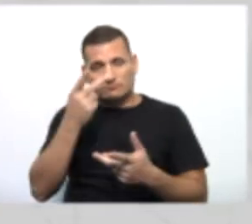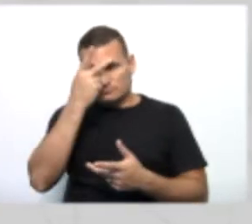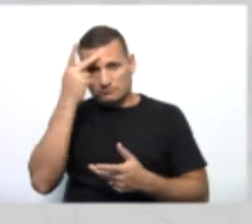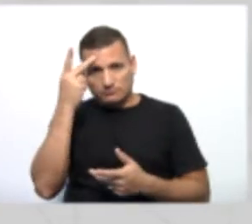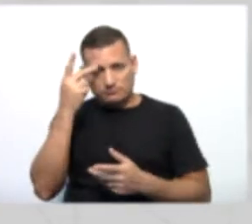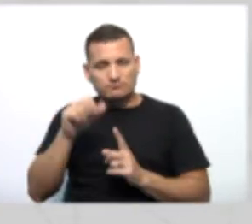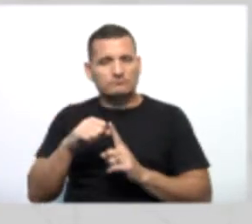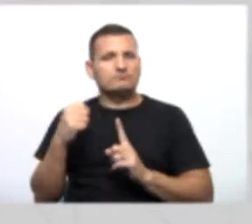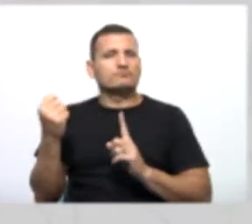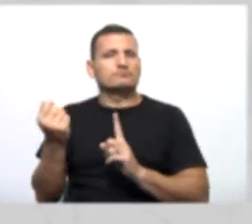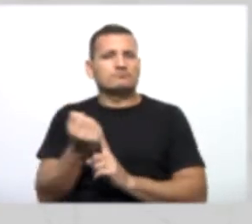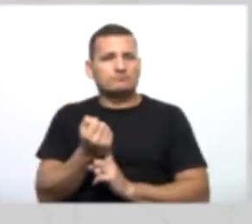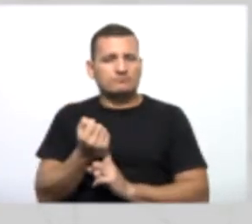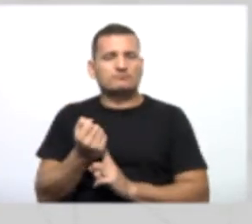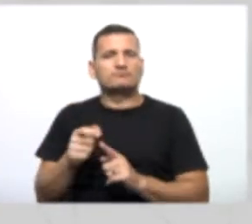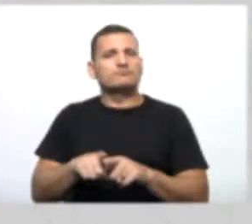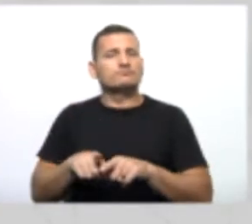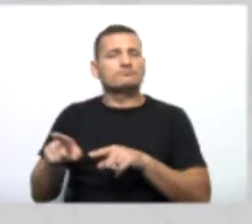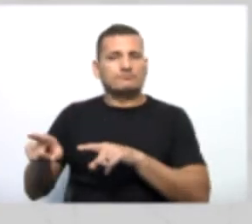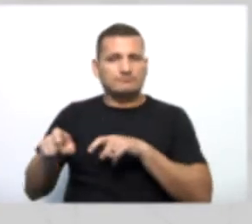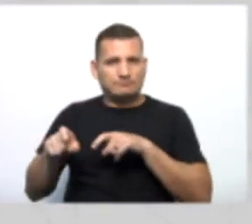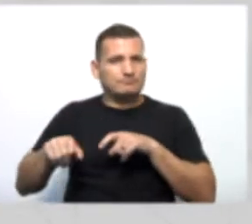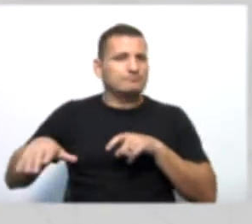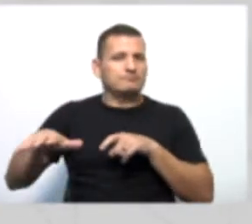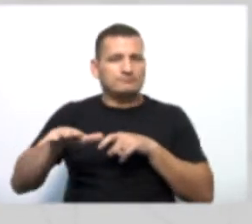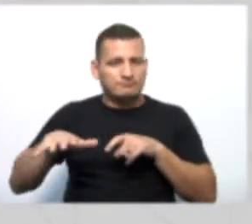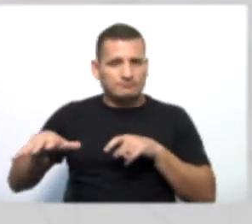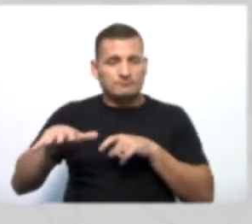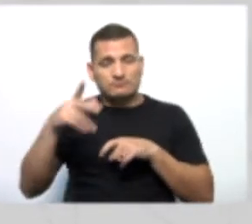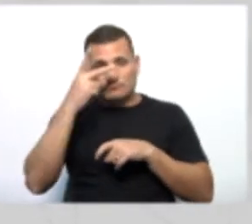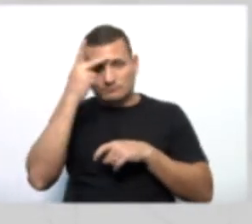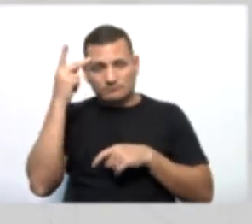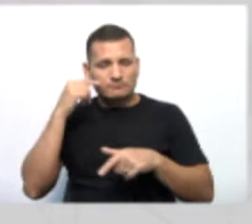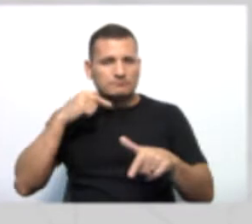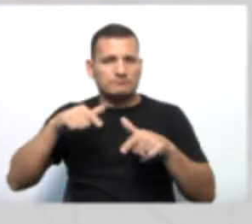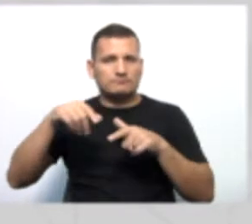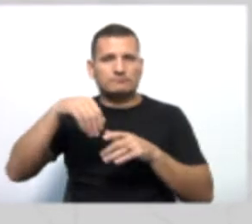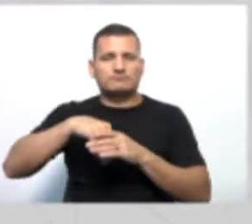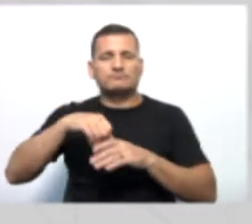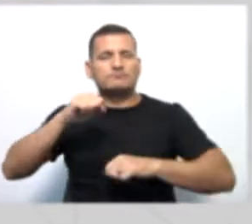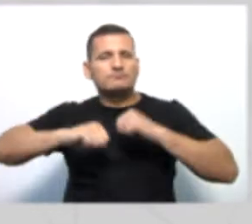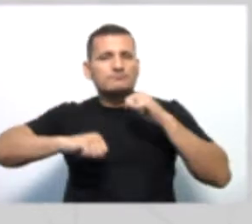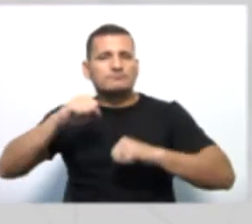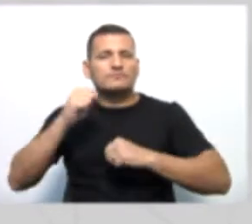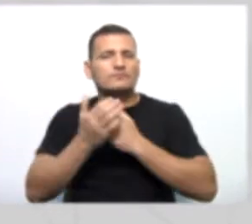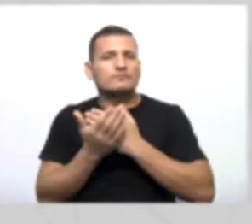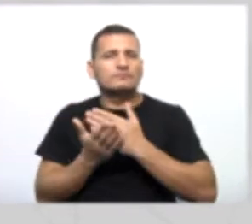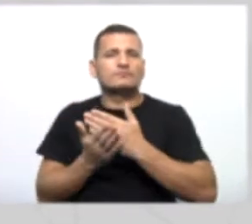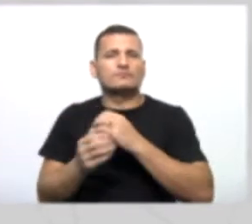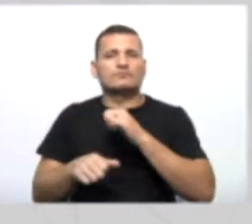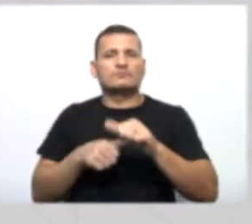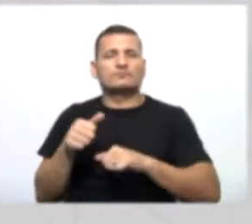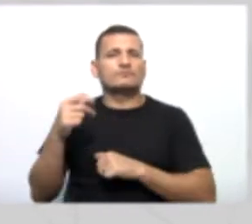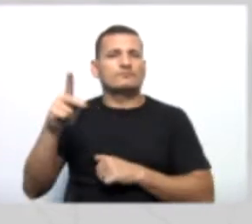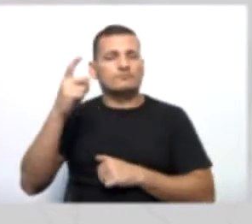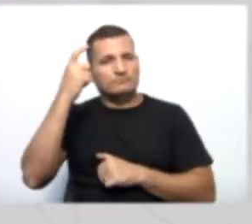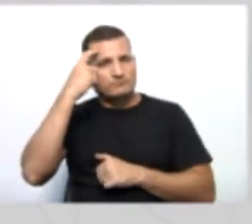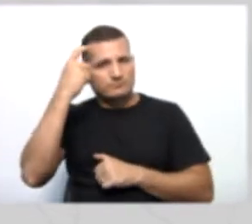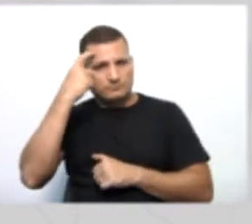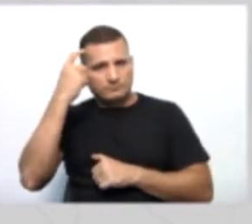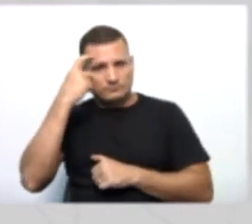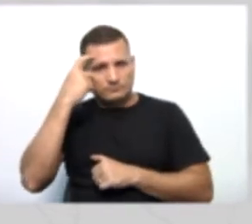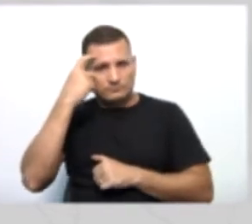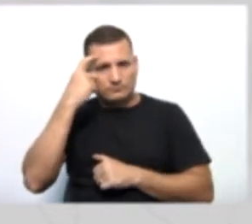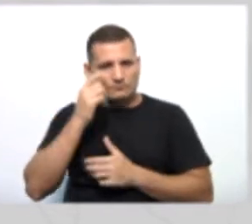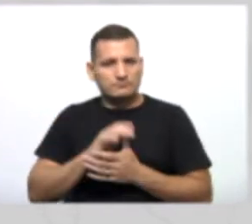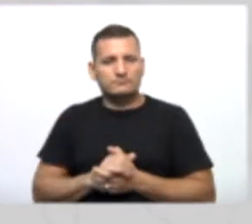vivendo em sociedade, também vivendo no campo, as pessoas que trabalham nas empresas começaram a mudar um pouco a sua forma de pensar.